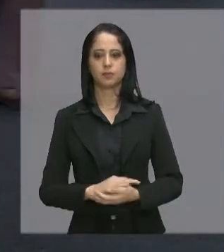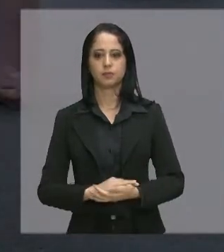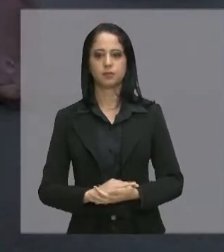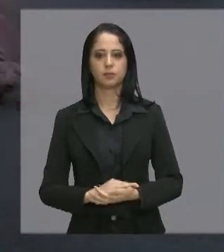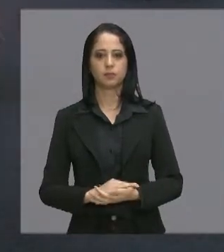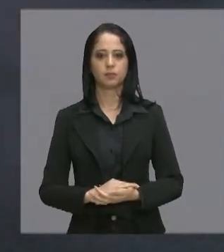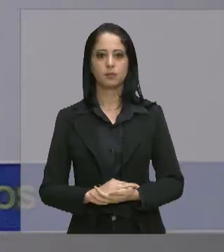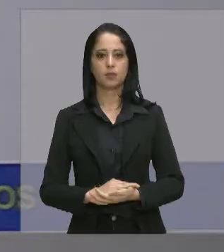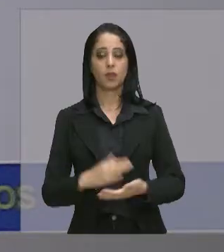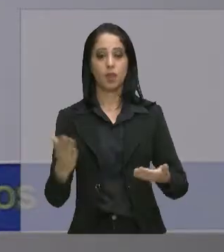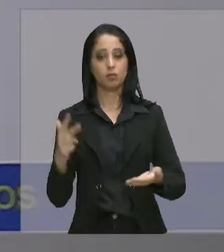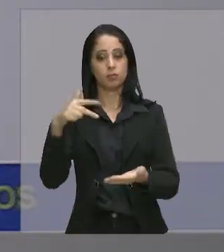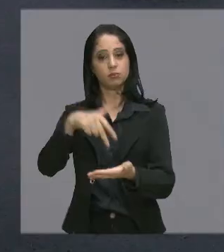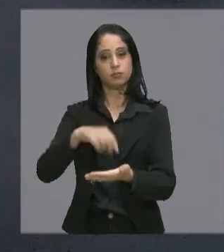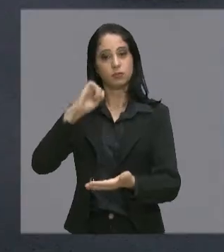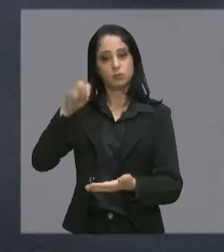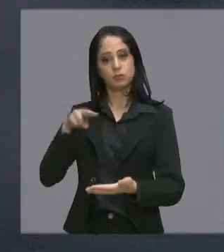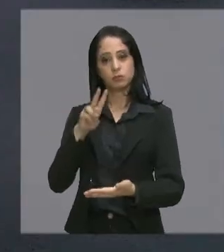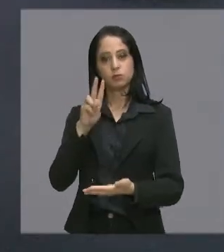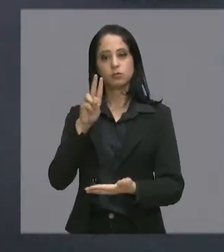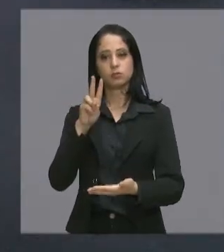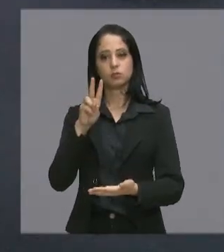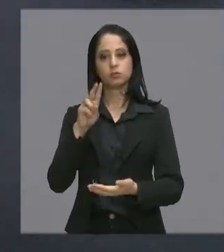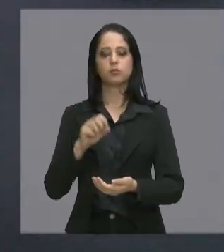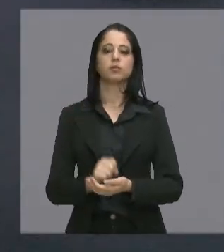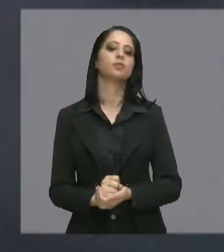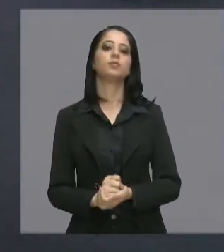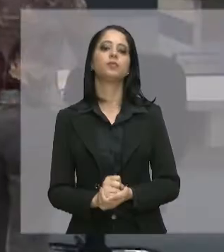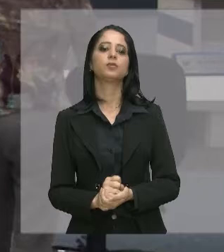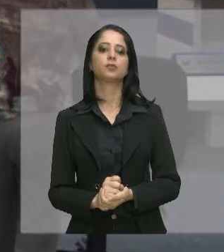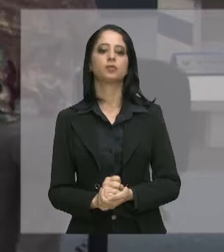Com a palavra, o vereador Juvenil Silvério.